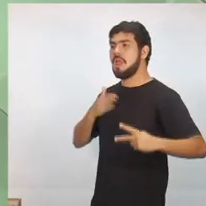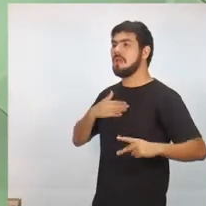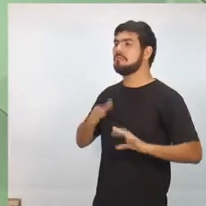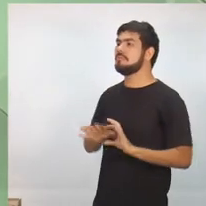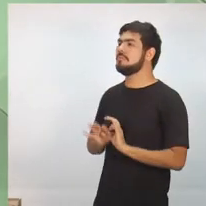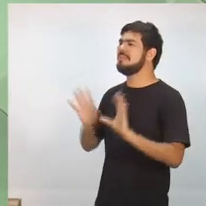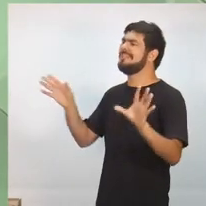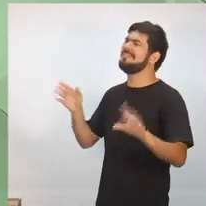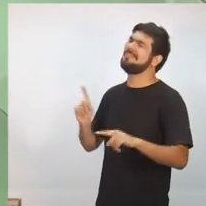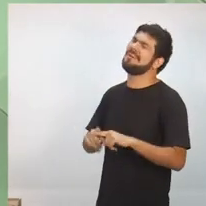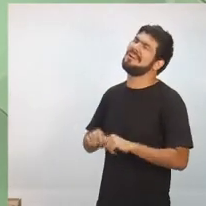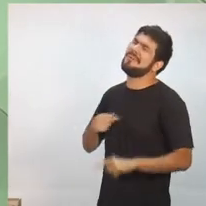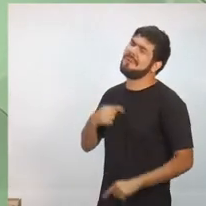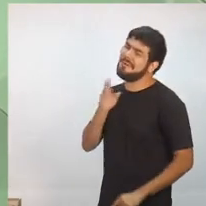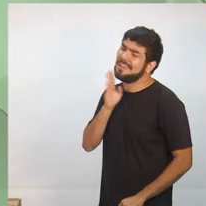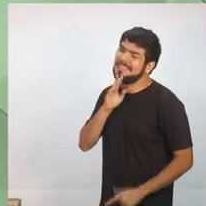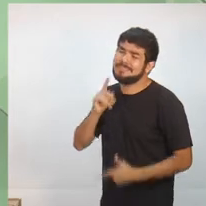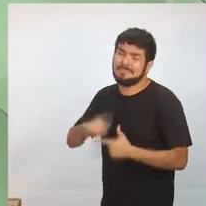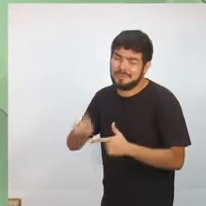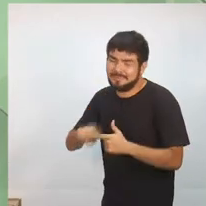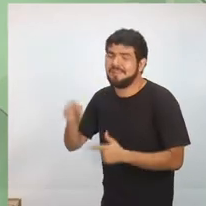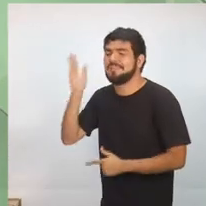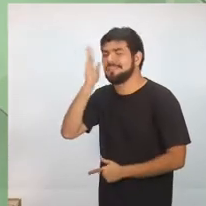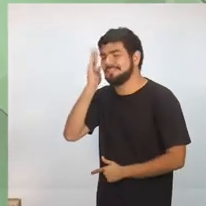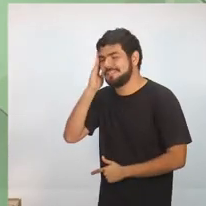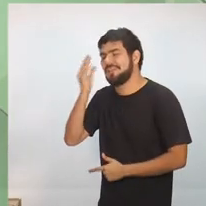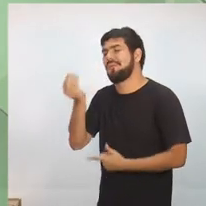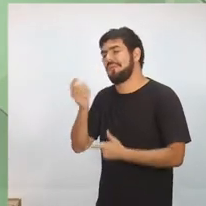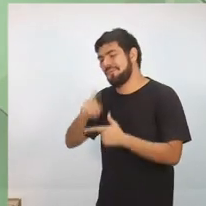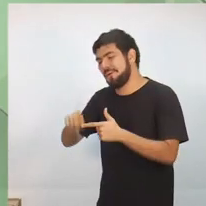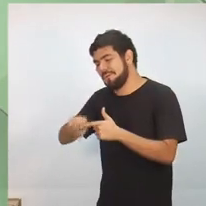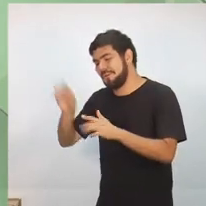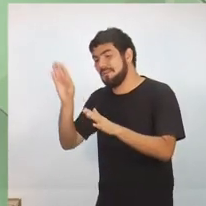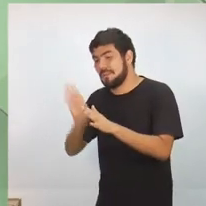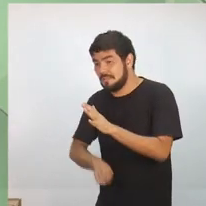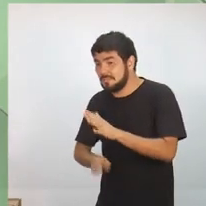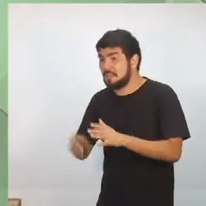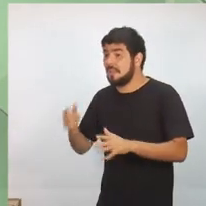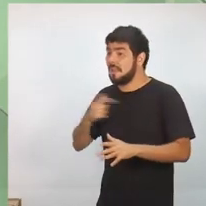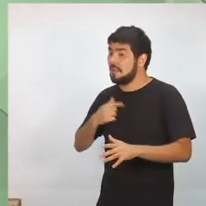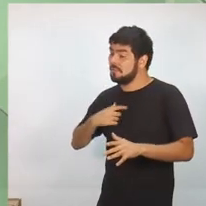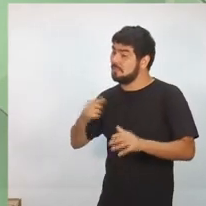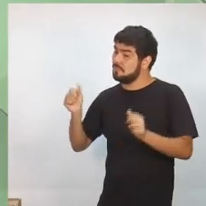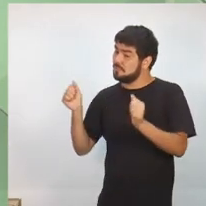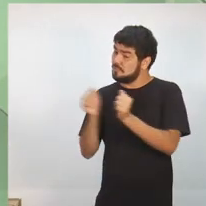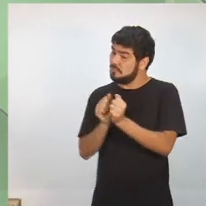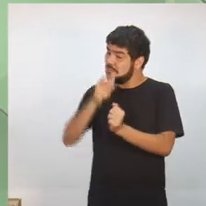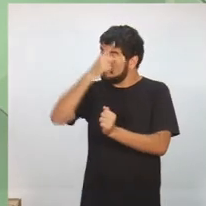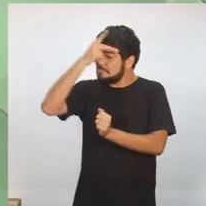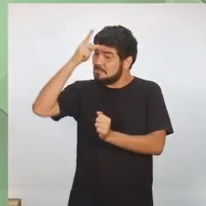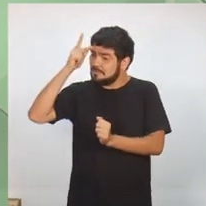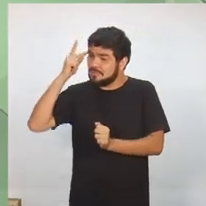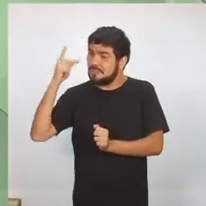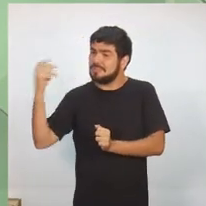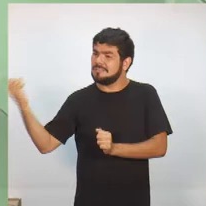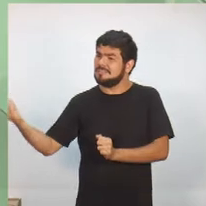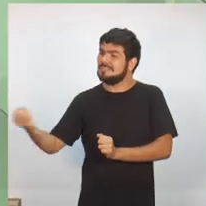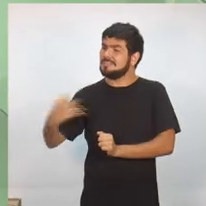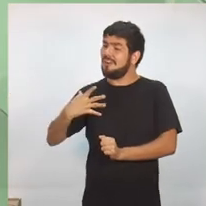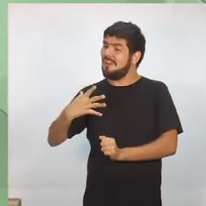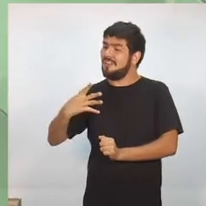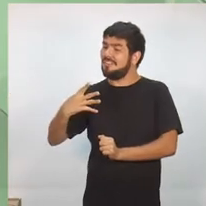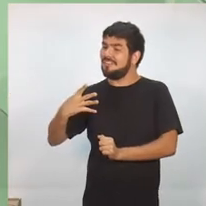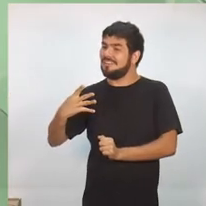Eu conheço o problema e eu sei como resolver. Estou andando do lado de pessoas que representam o Novo, do